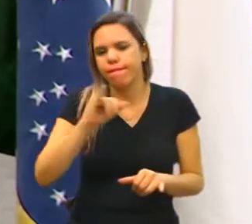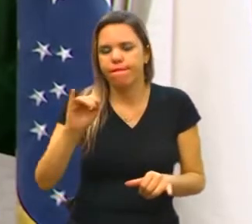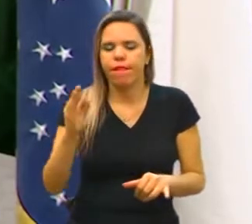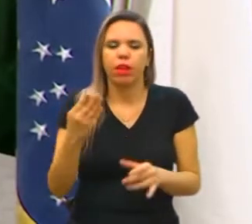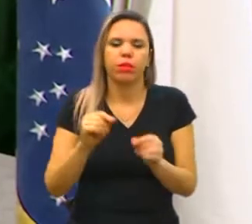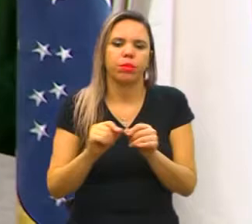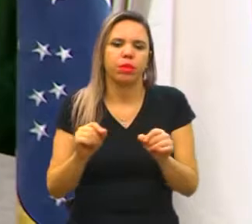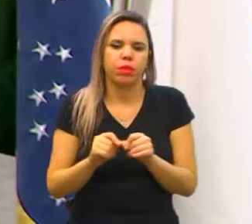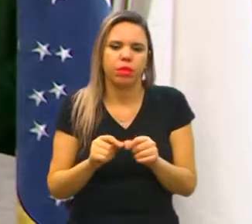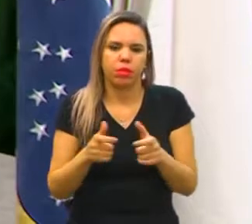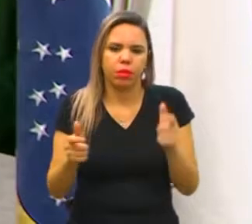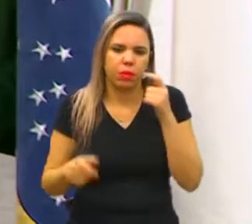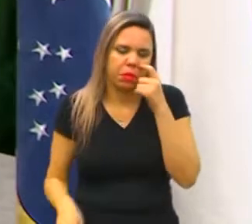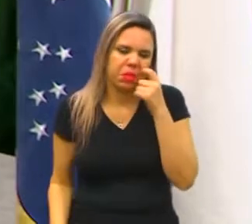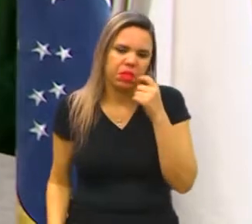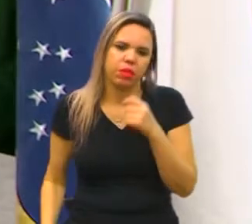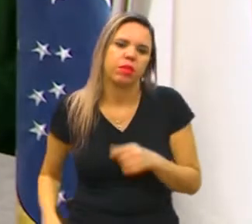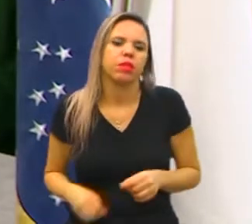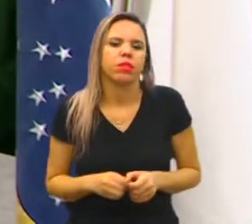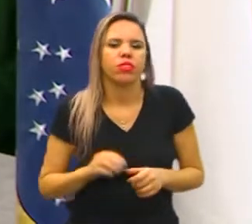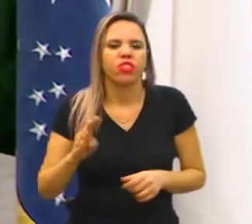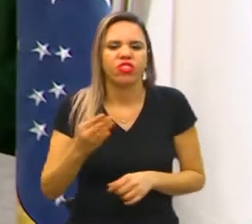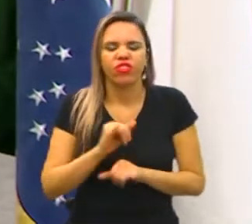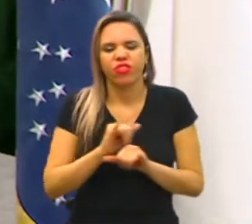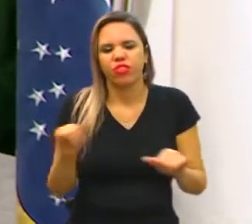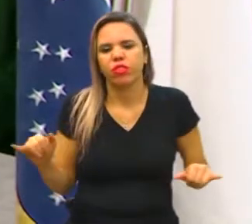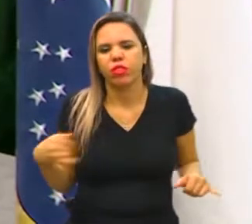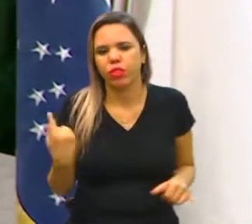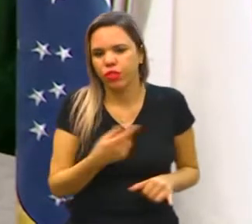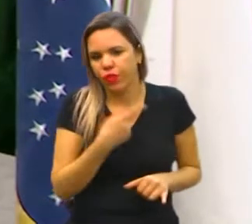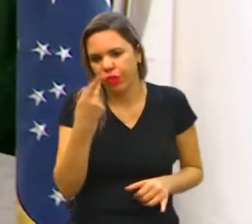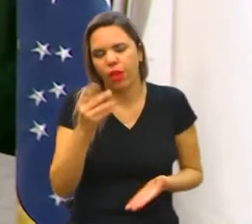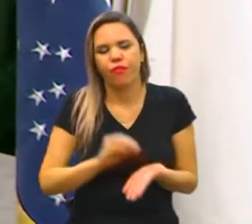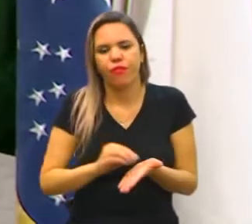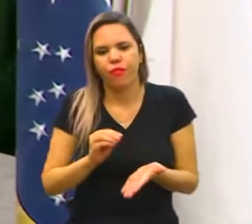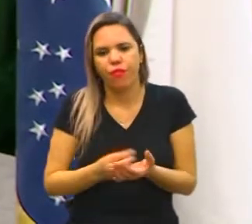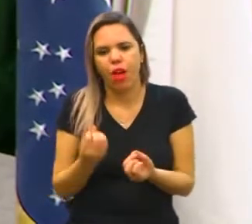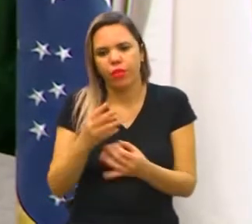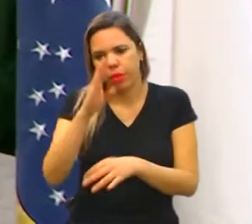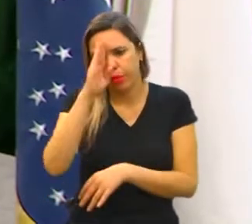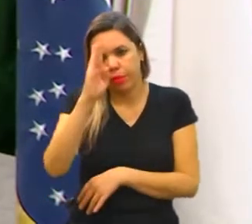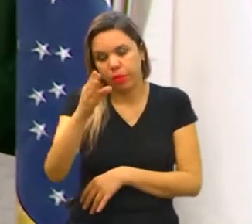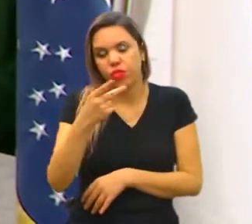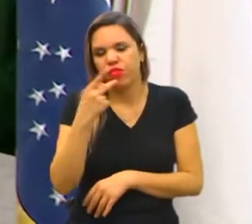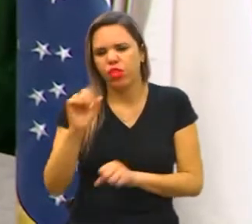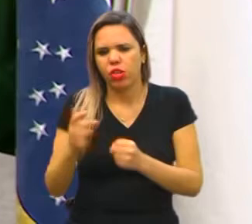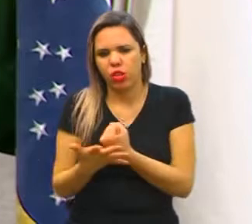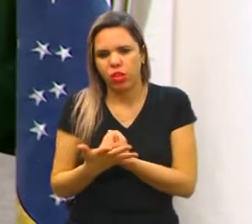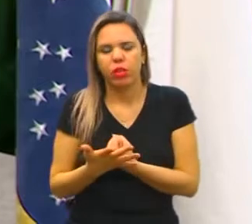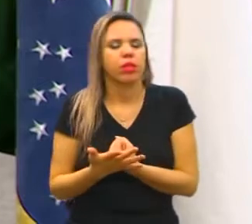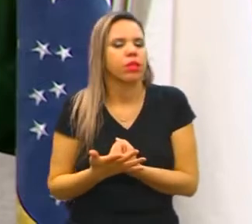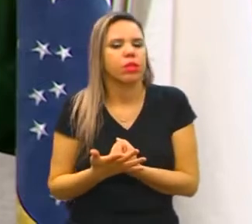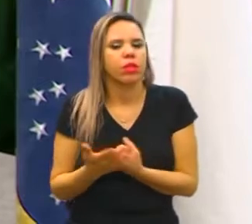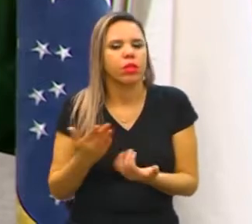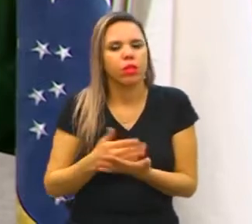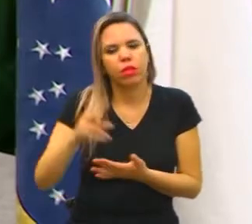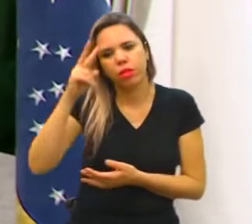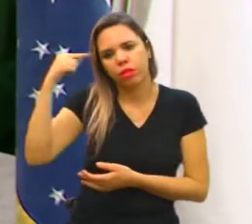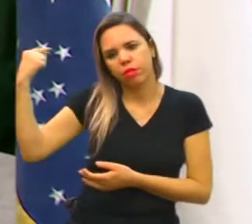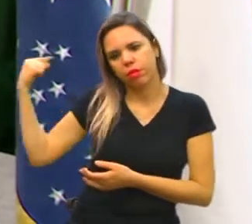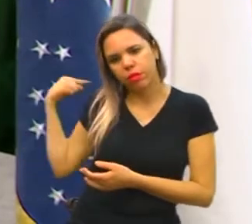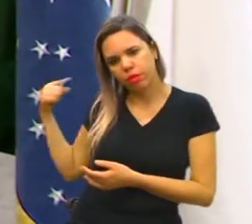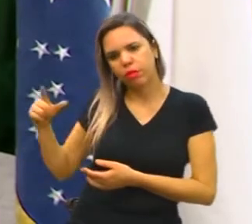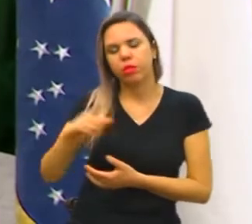muito grande, uma grande propagação de fake news, quando a desinformação, principalmente quando a gente fala da Covid. A gente lembra que no começo da